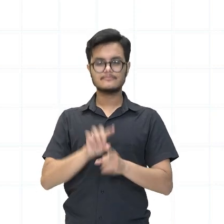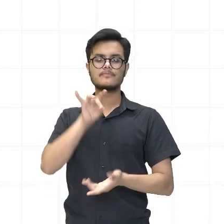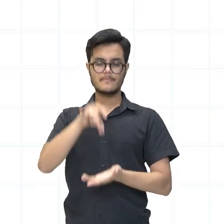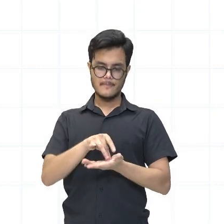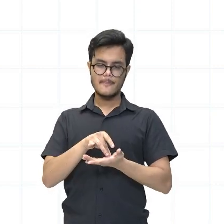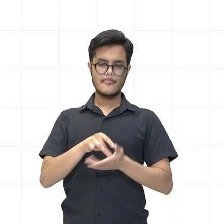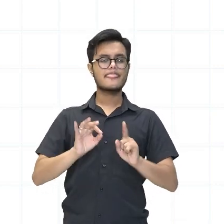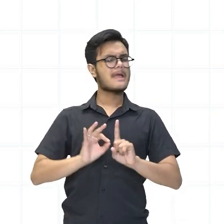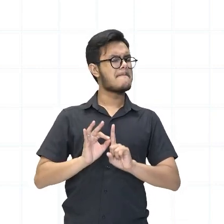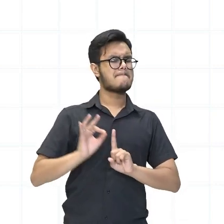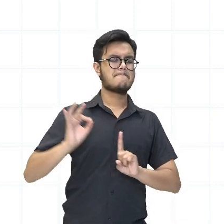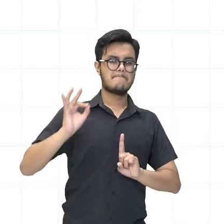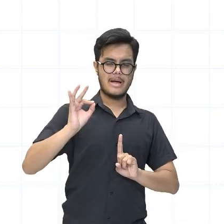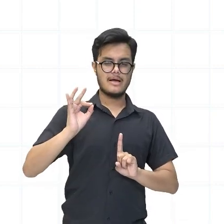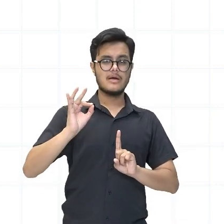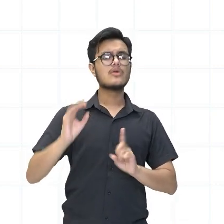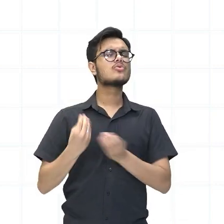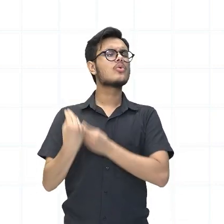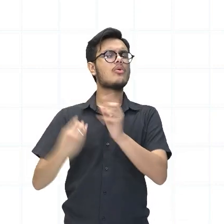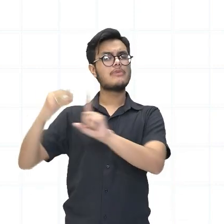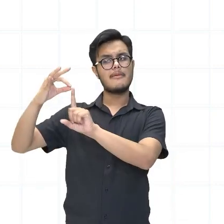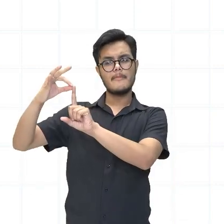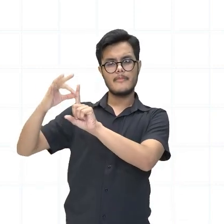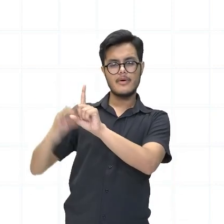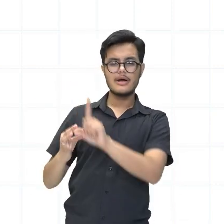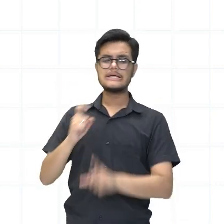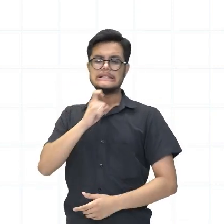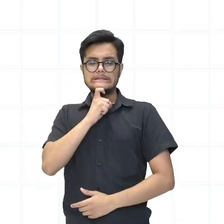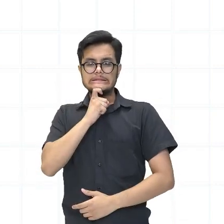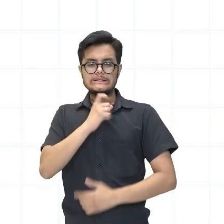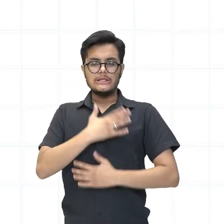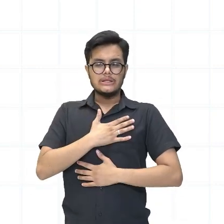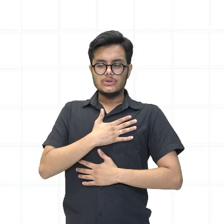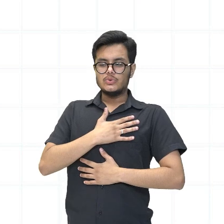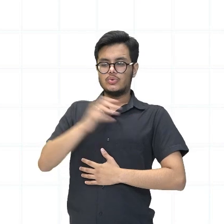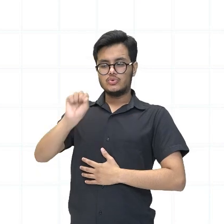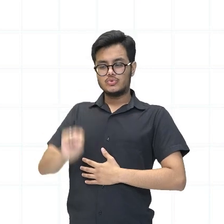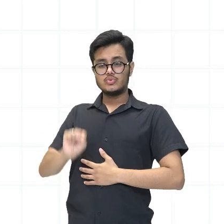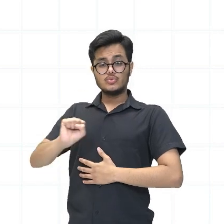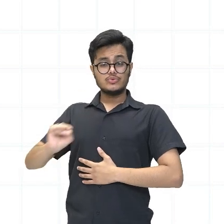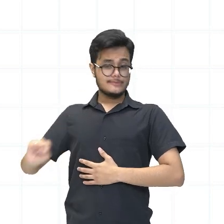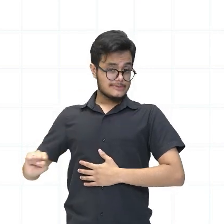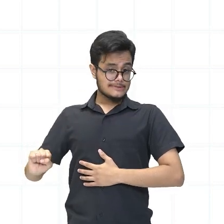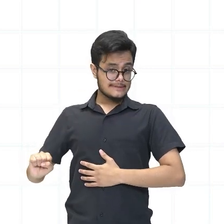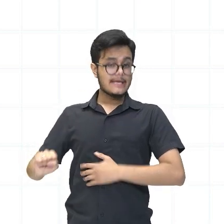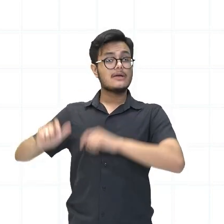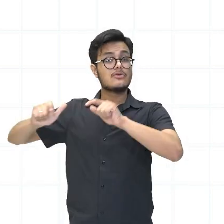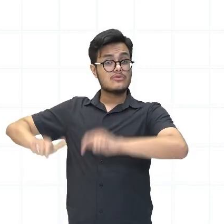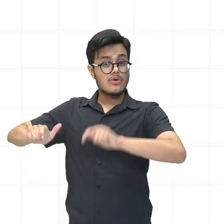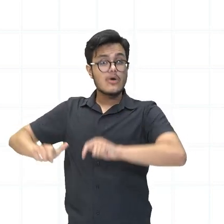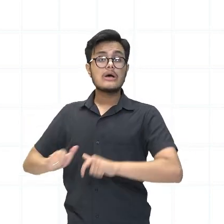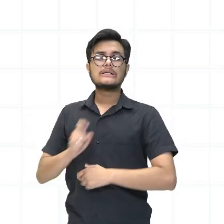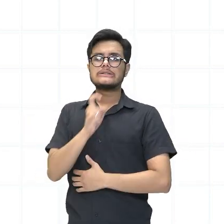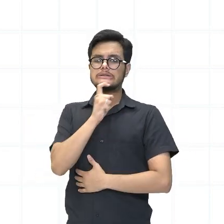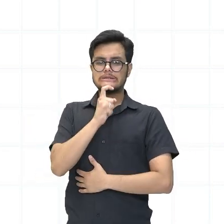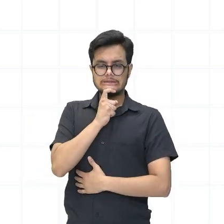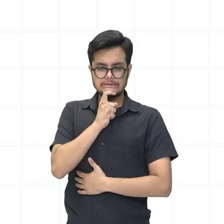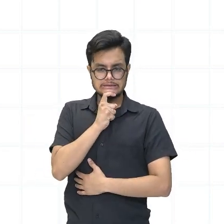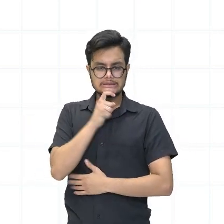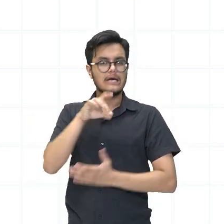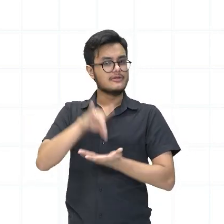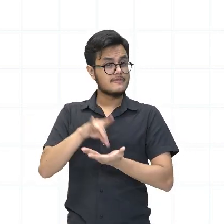quando a temperatura cai bastante, principalmente para a região sul, sudeste, pessoal, lembrando que essas regiões nós temos